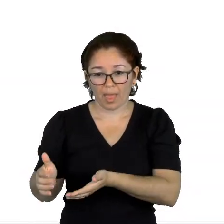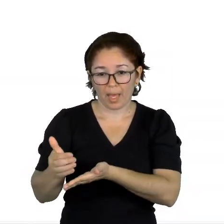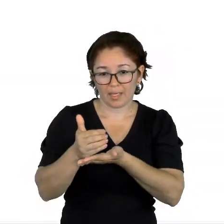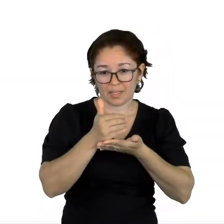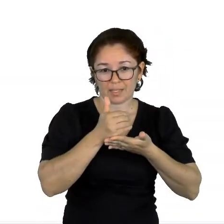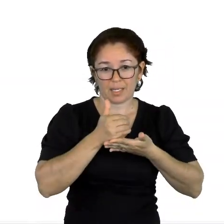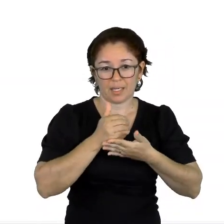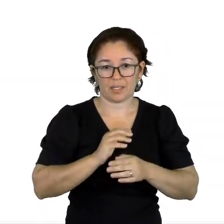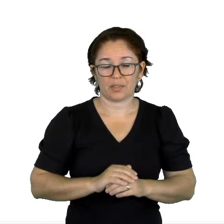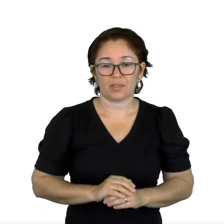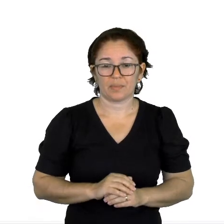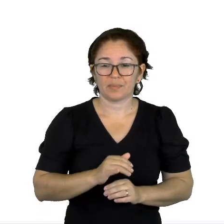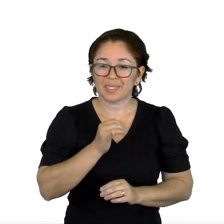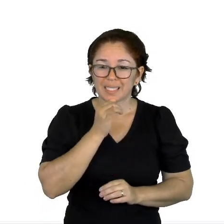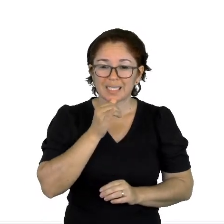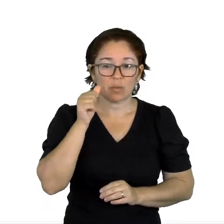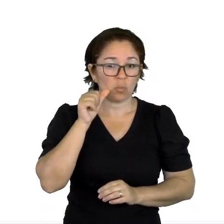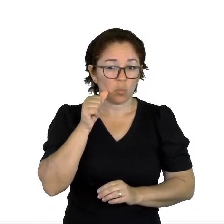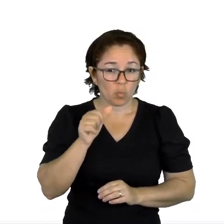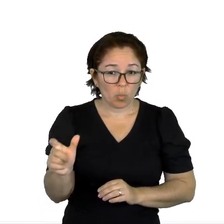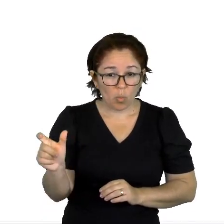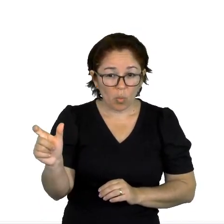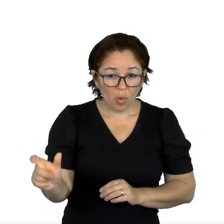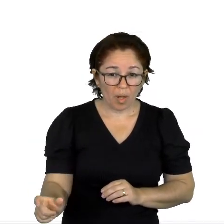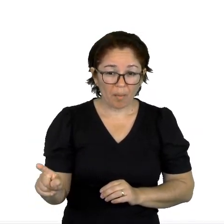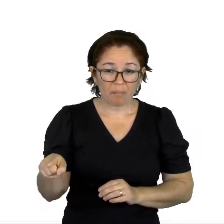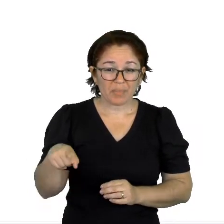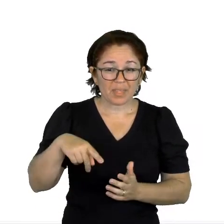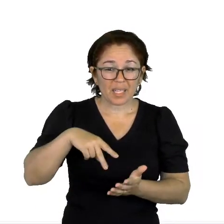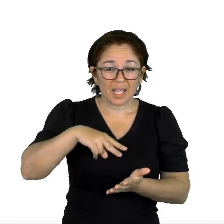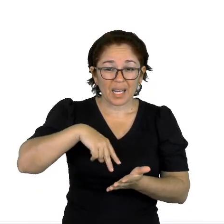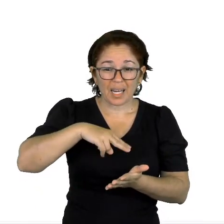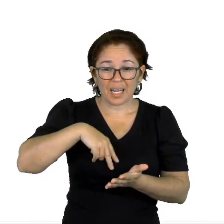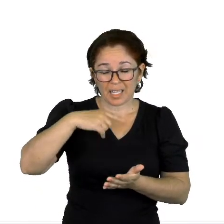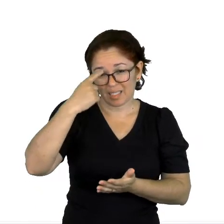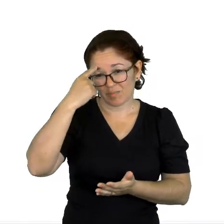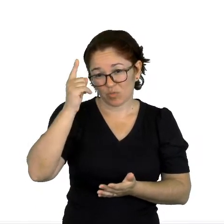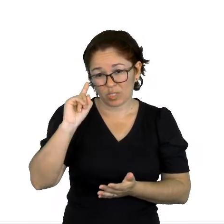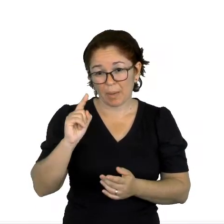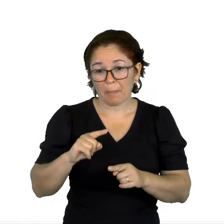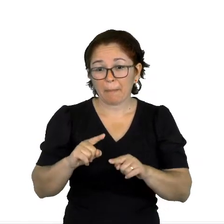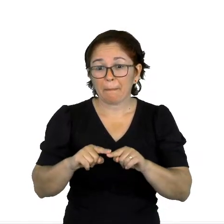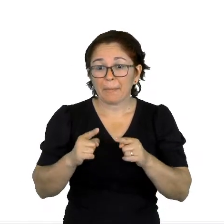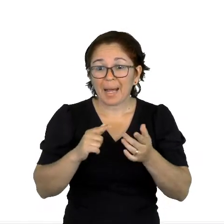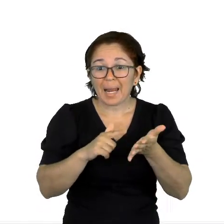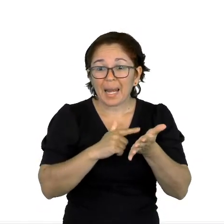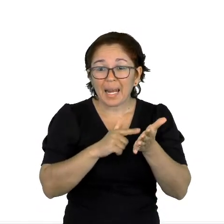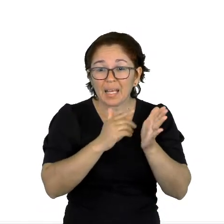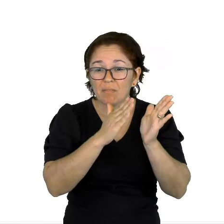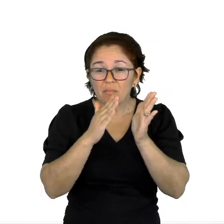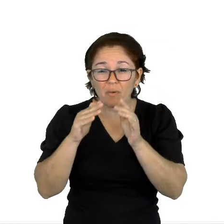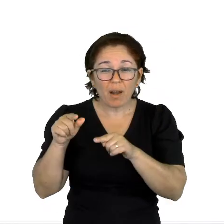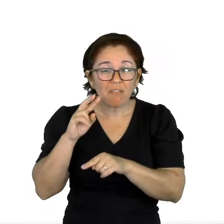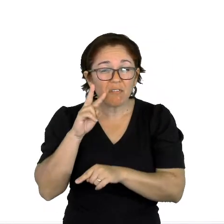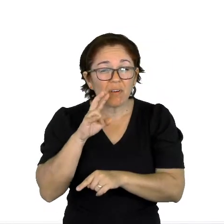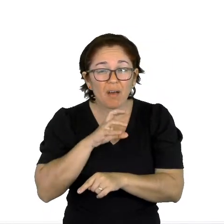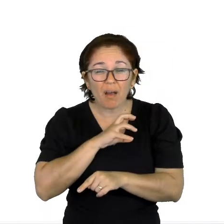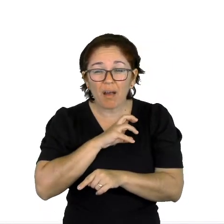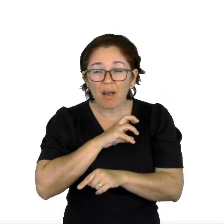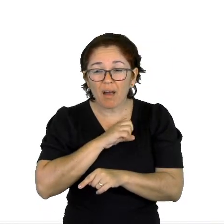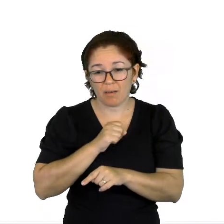Analfabeta, mas amante dos livros, Liesel aprende a ler com a ajuda do